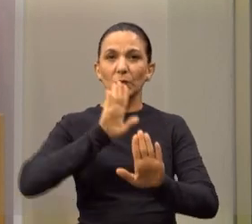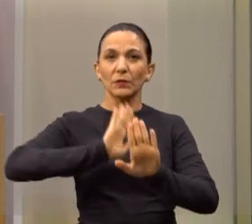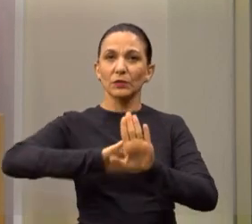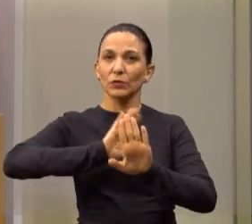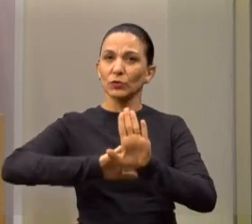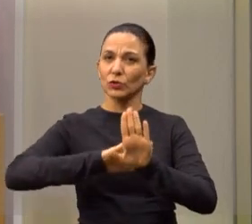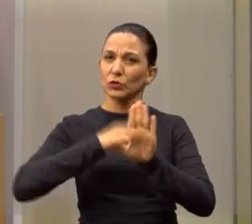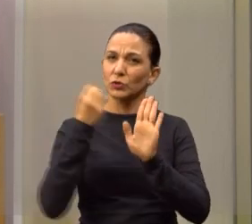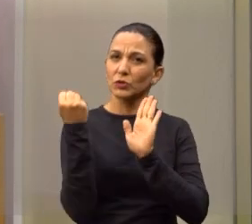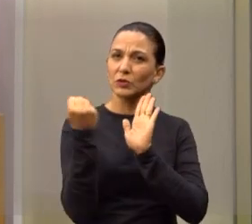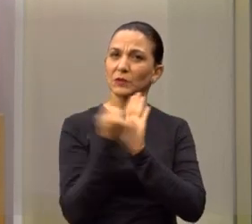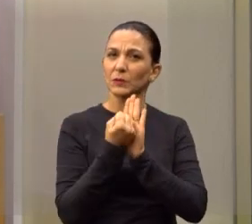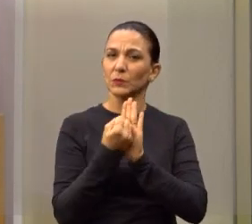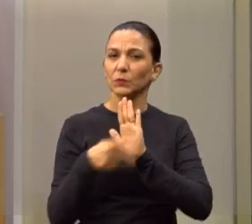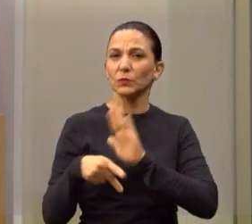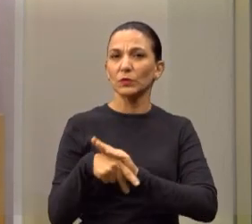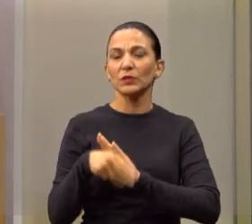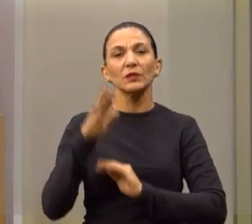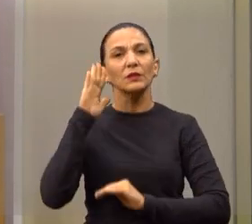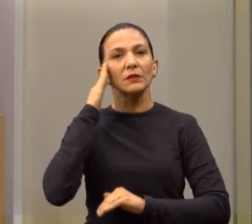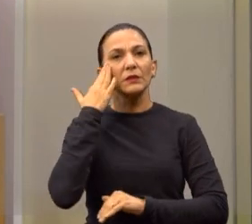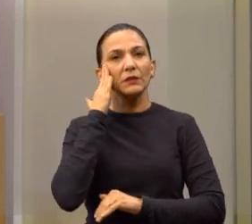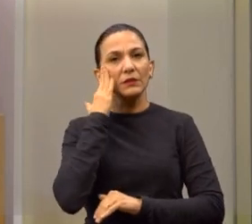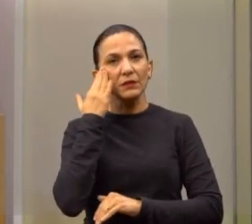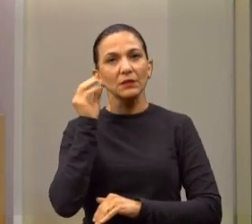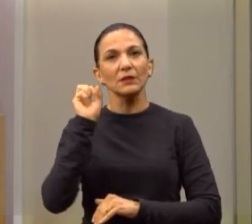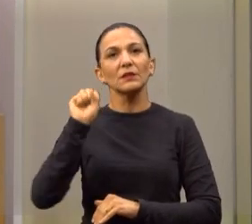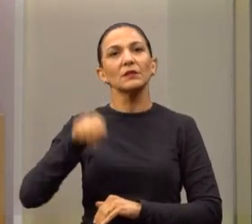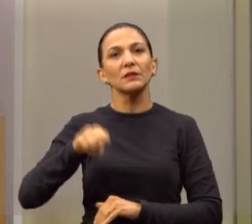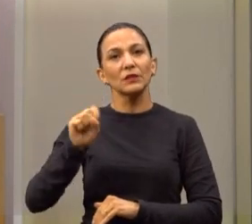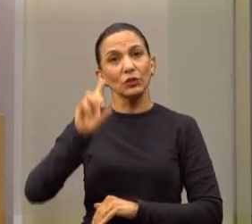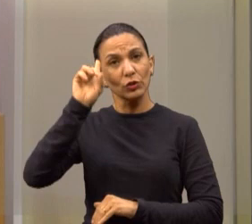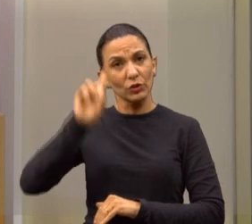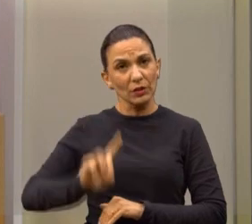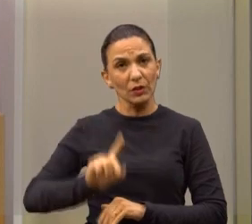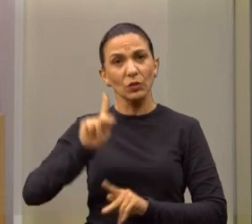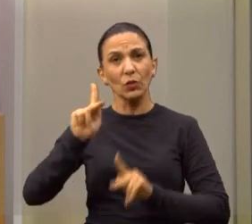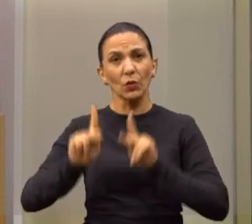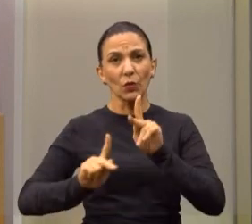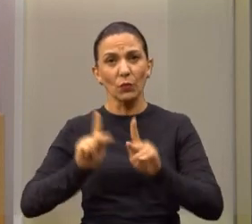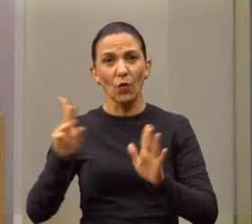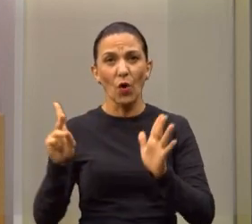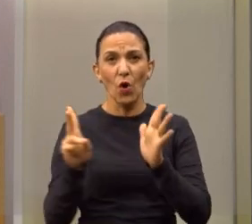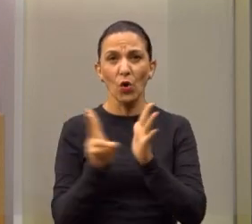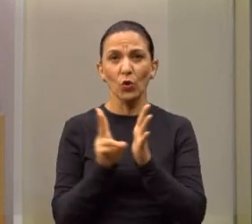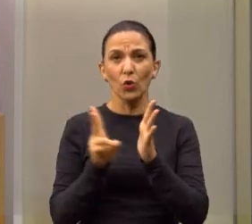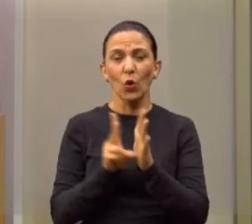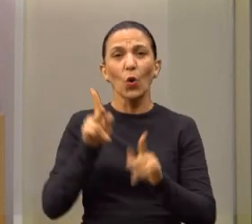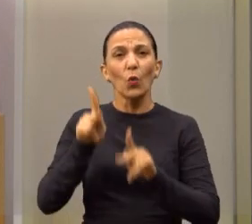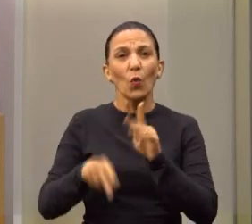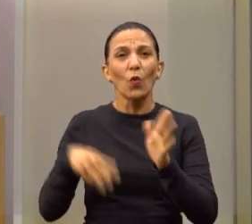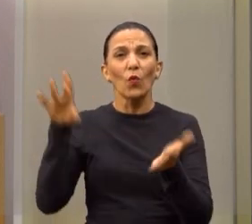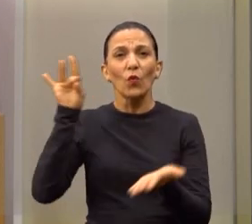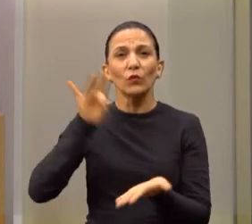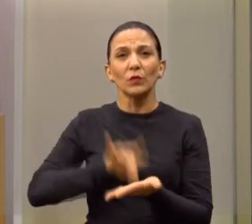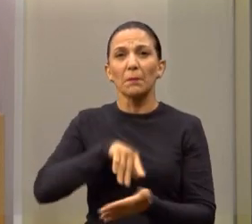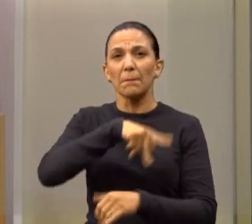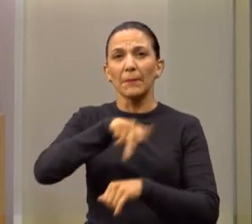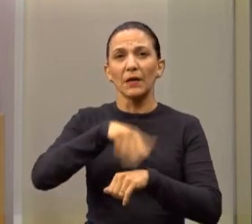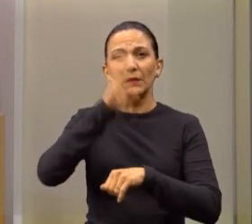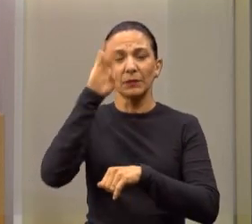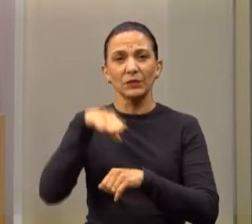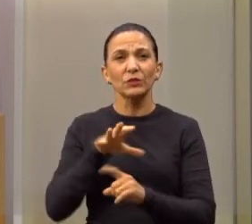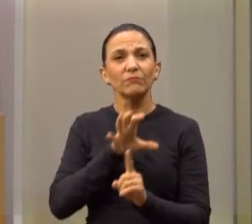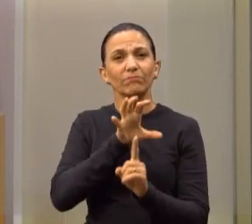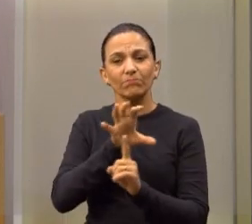tudo isso e entendermos que sim, tirar os direitos dos povos indígenas, dos povos originários, vai atingir